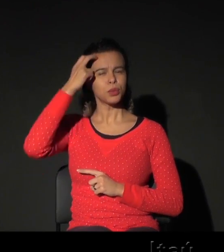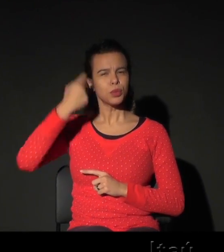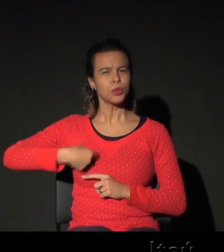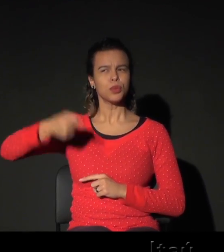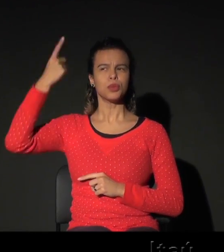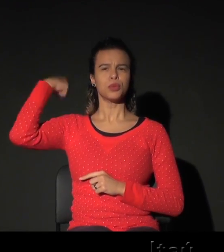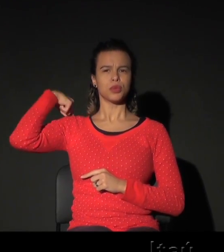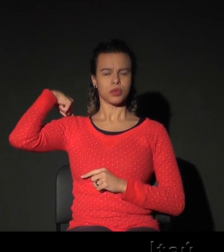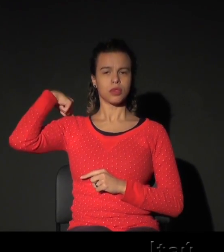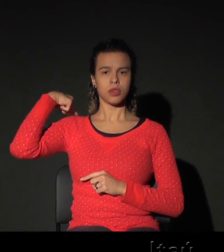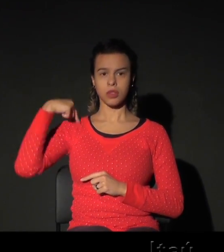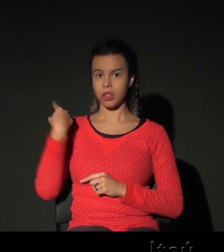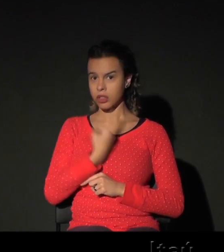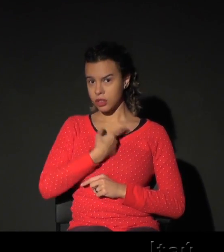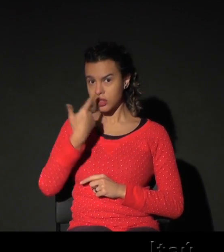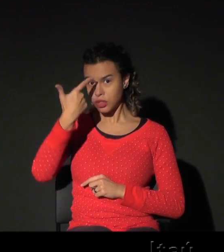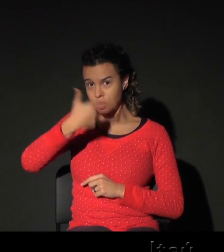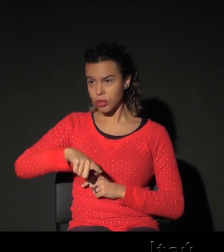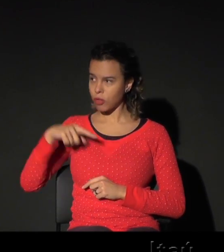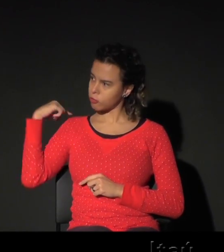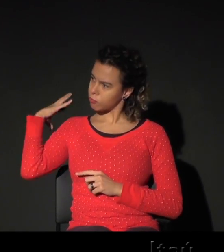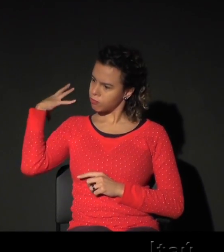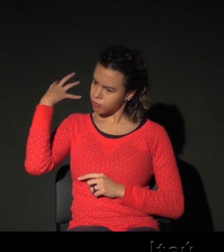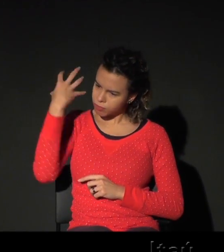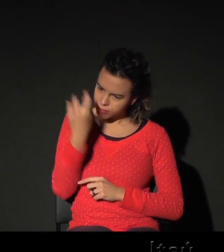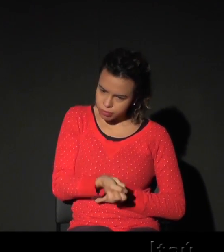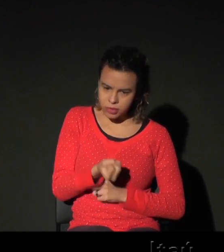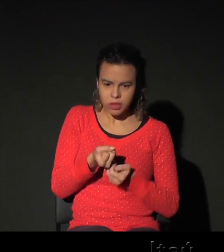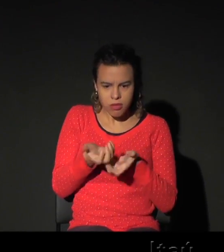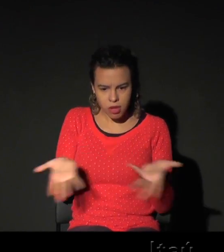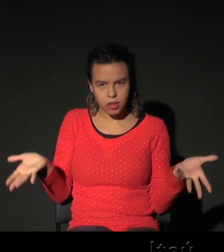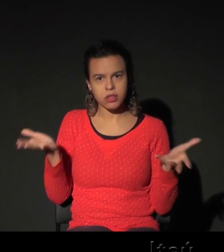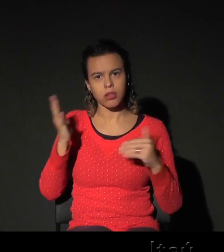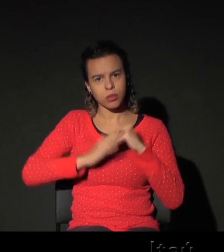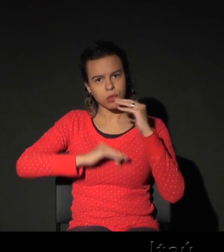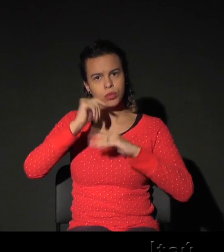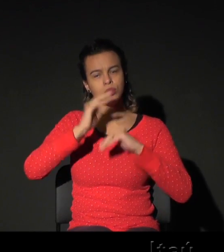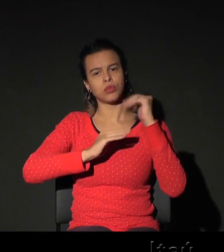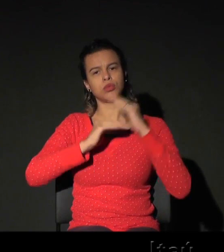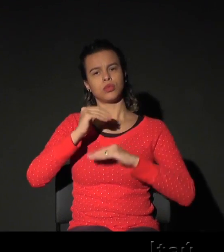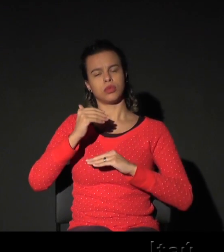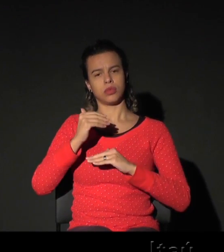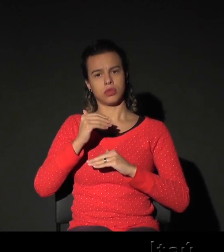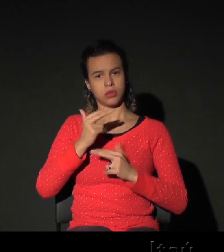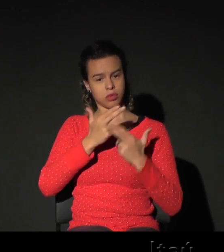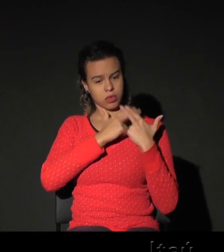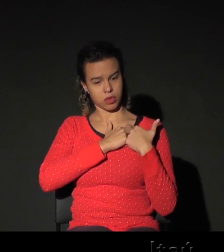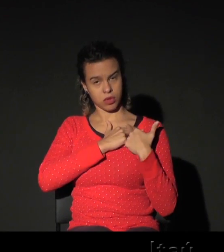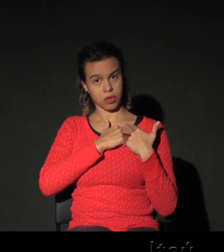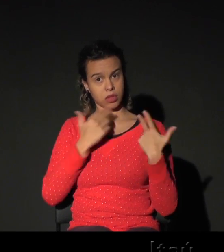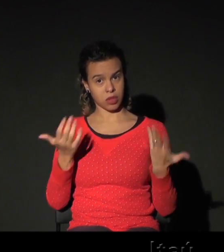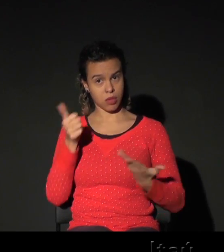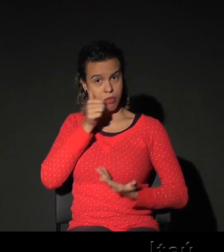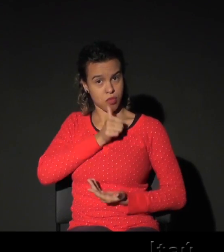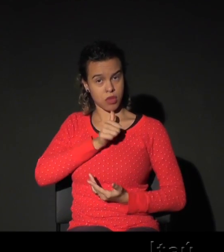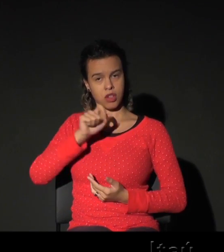que reconstruir esse papel e sim a mulher